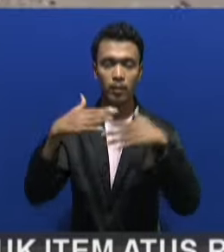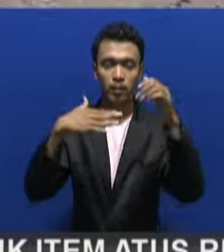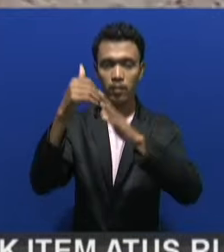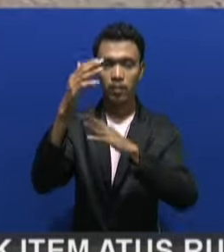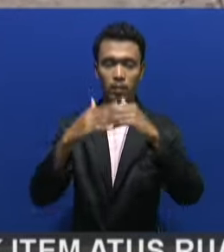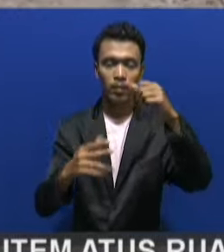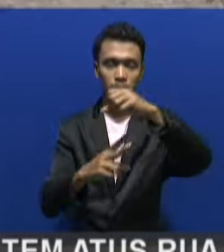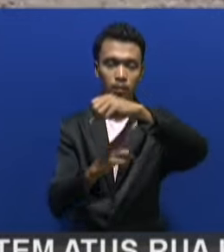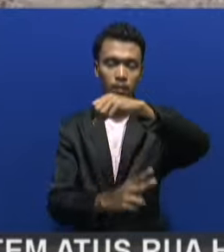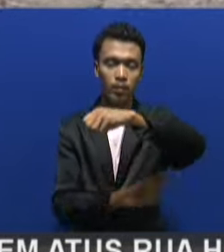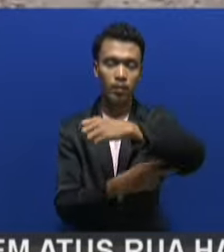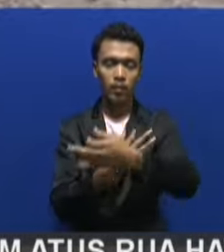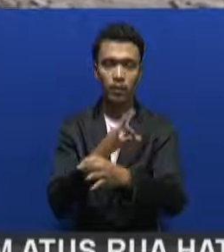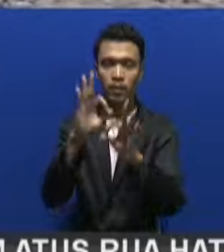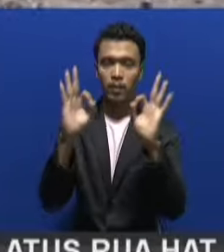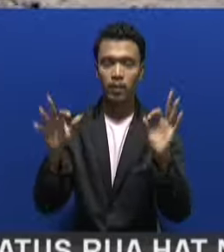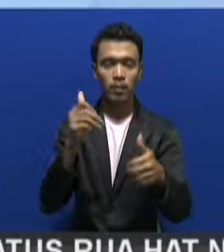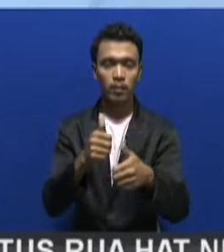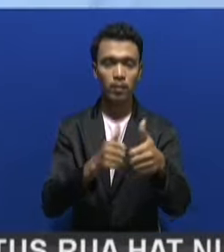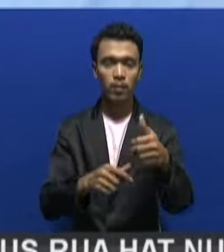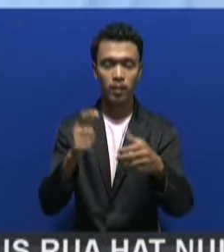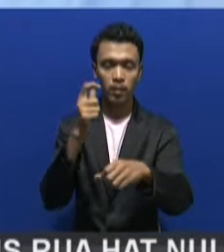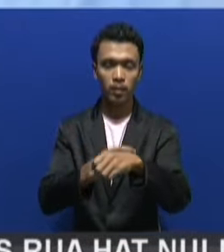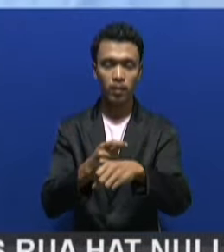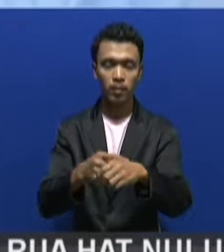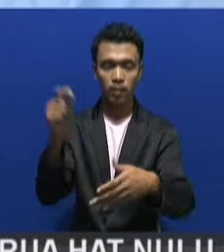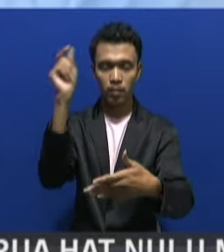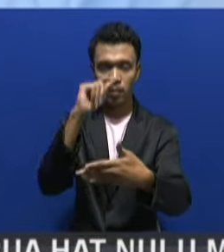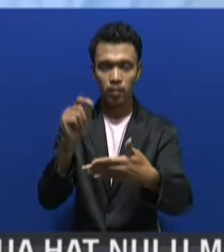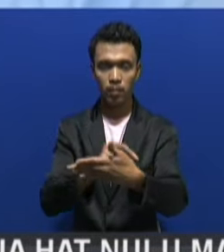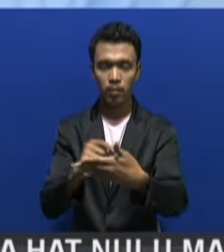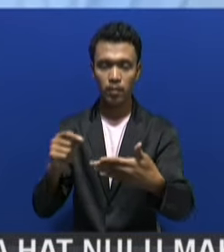Ponte Orolete se finaliza ter tempo o contrato.